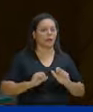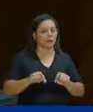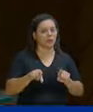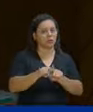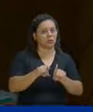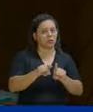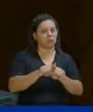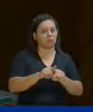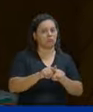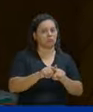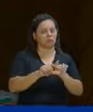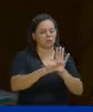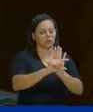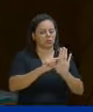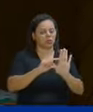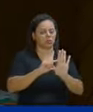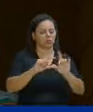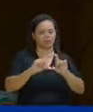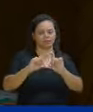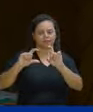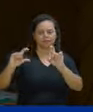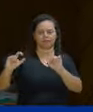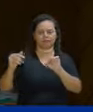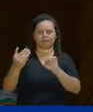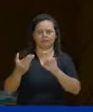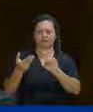seguintes dispositivos.